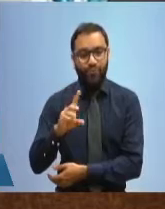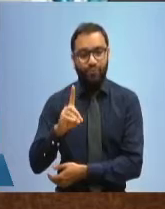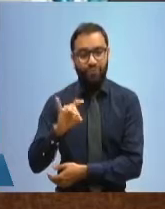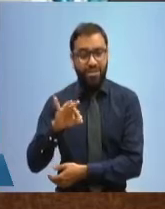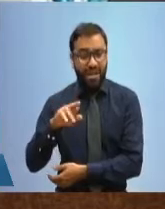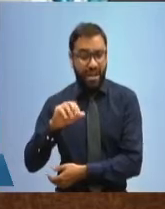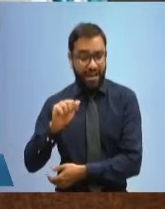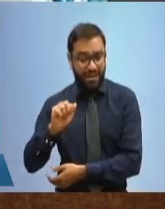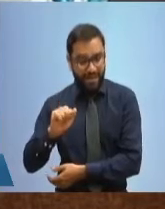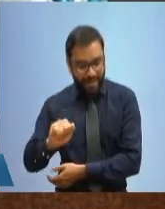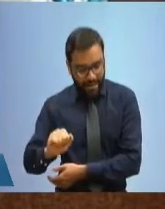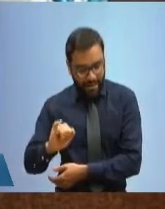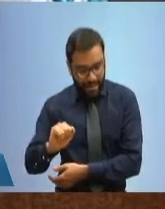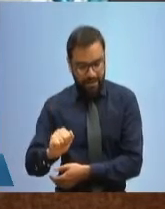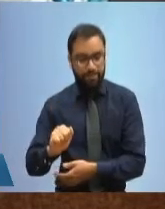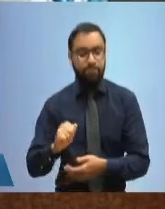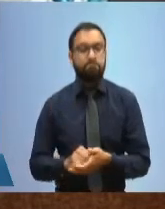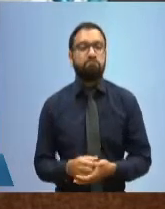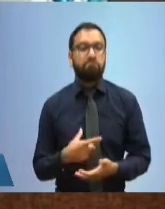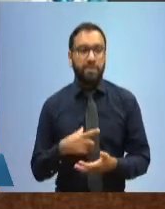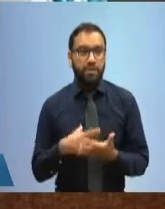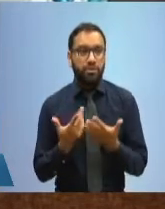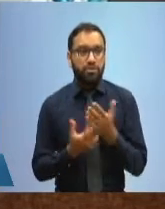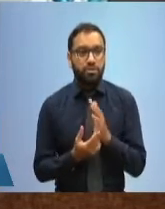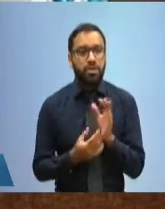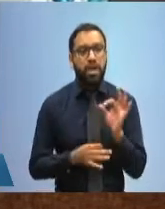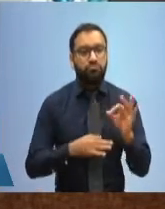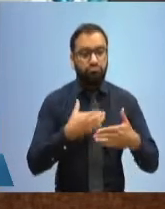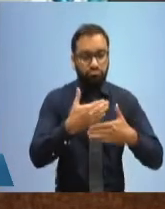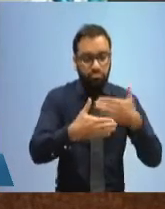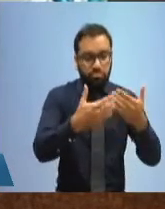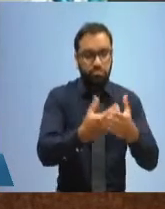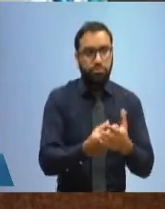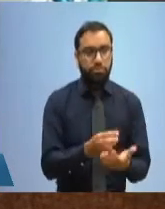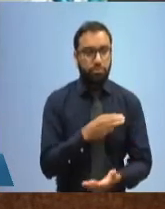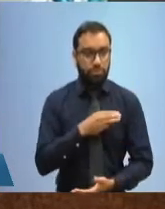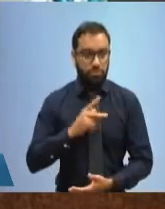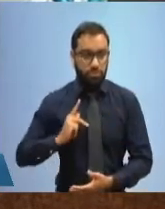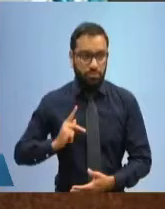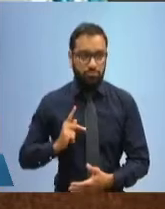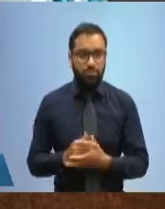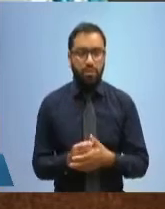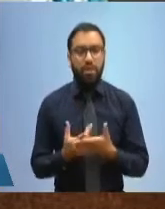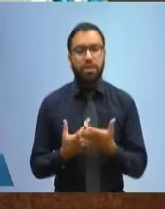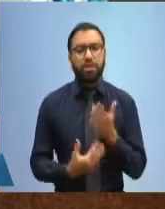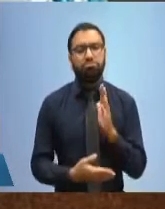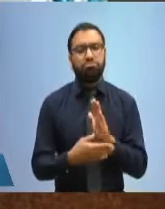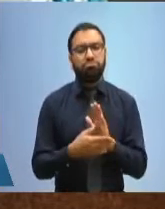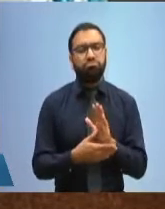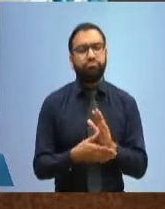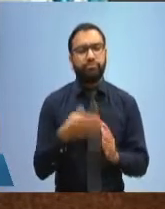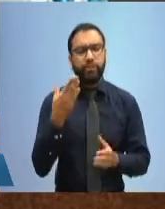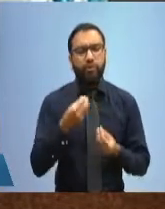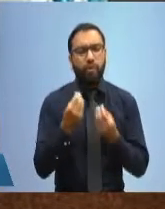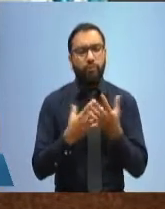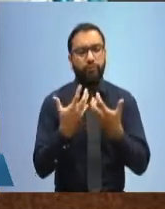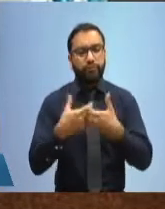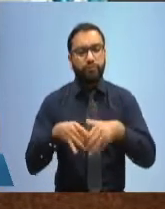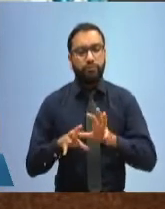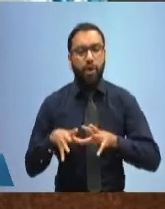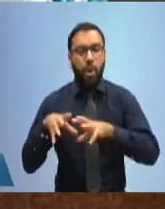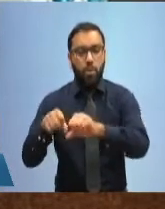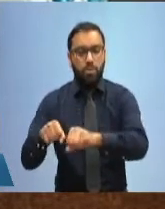ministério público estadual que demonstra um resultado histórico de ocupação do nosso território onde nós temos quase